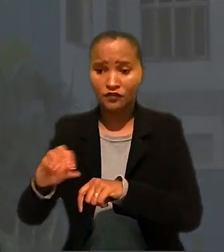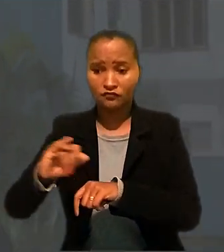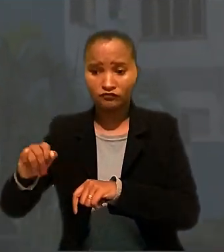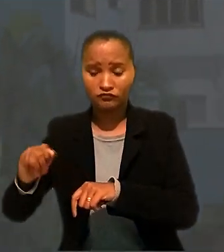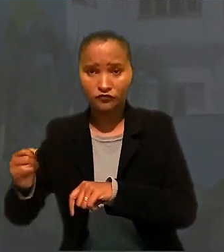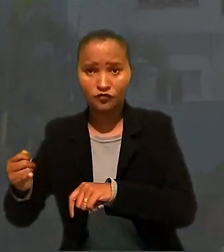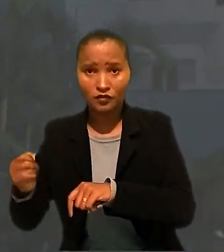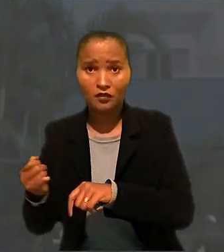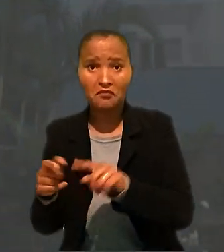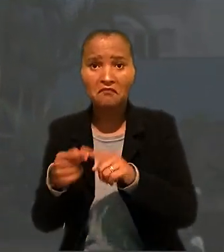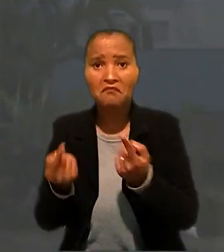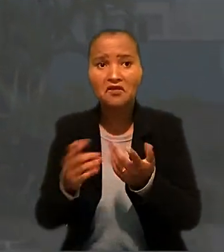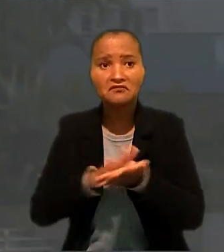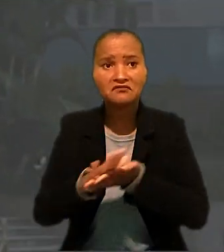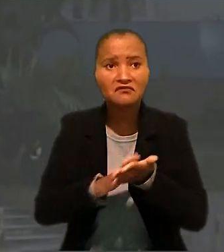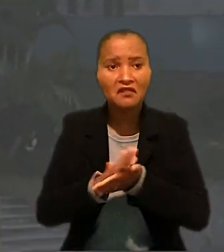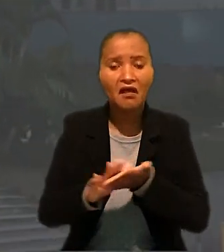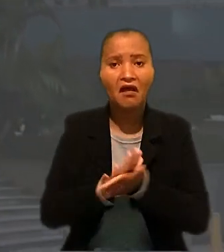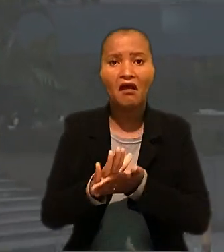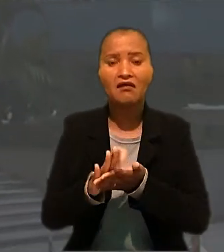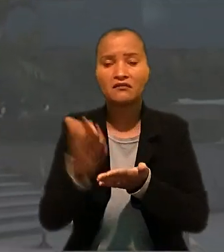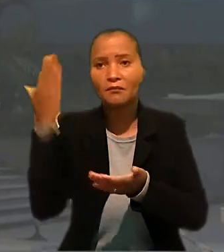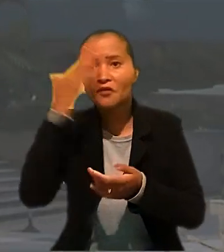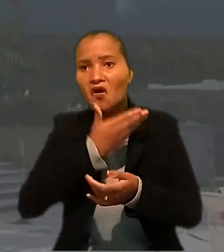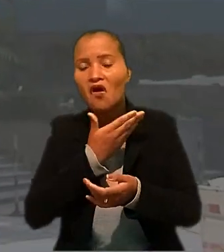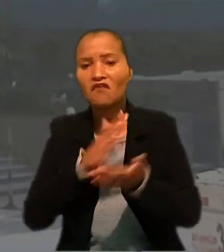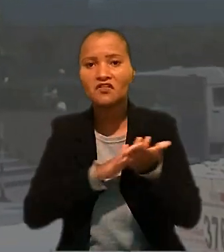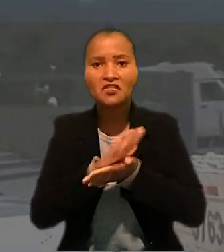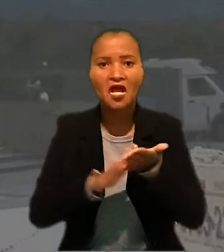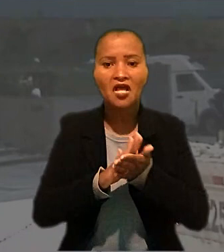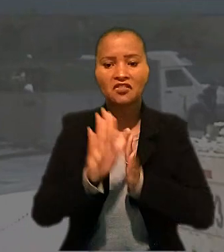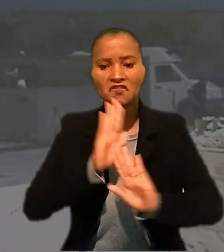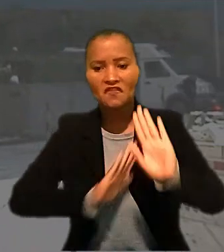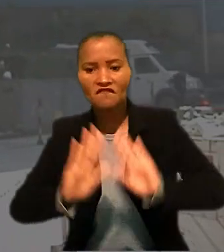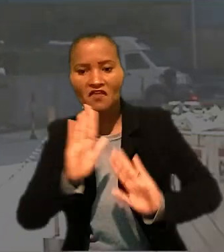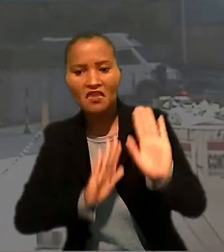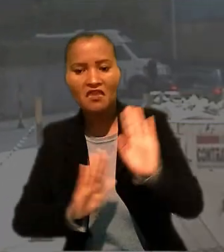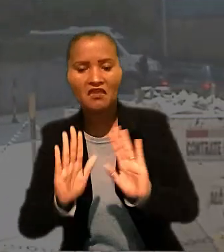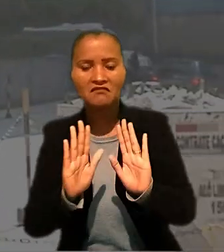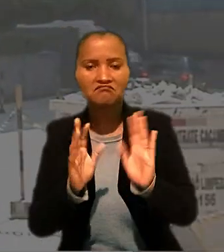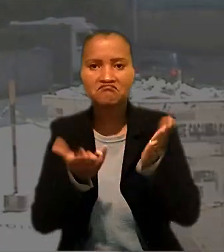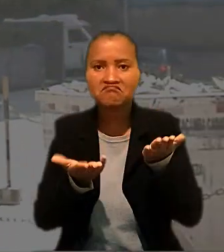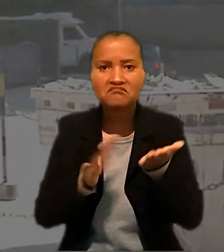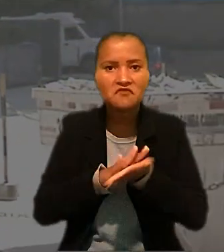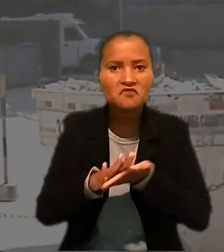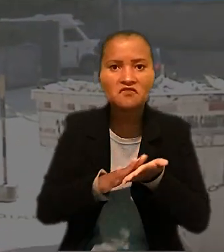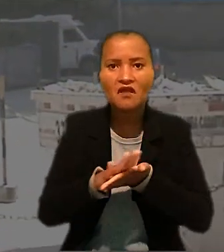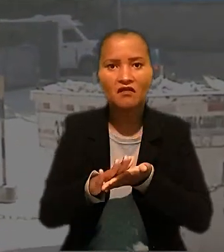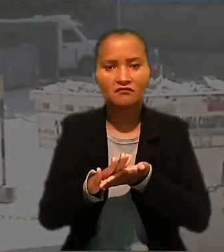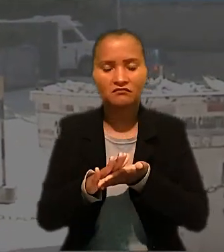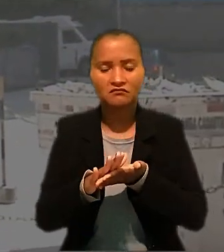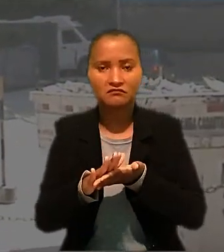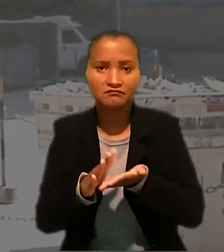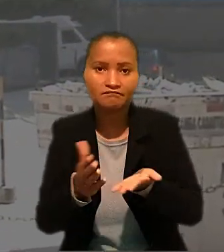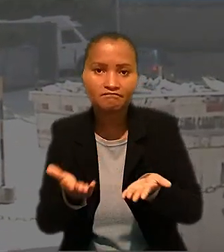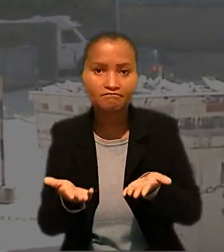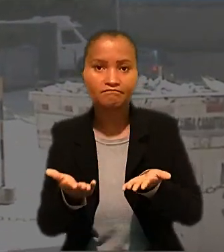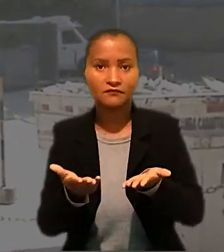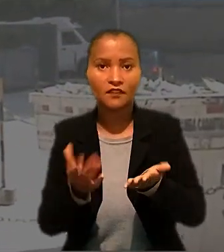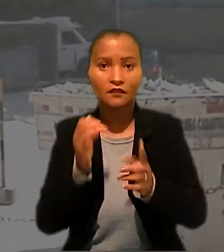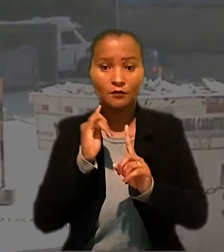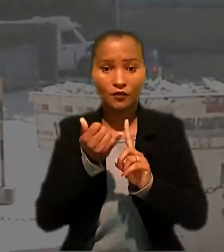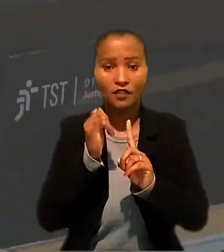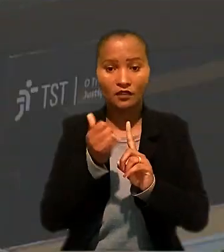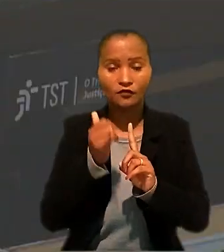não contestou o fato. Também não se manifestou sobre a produção de provas, nem apresentou nenhuma justificativa da falta